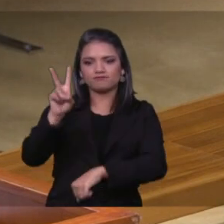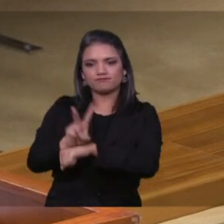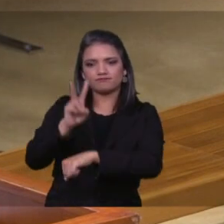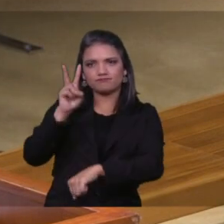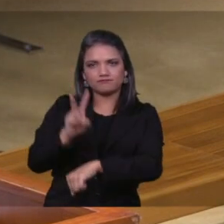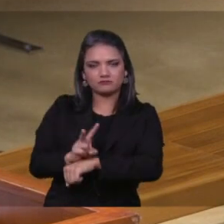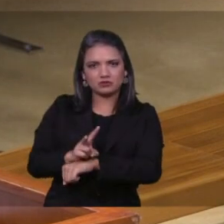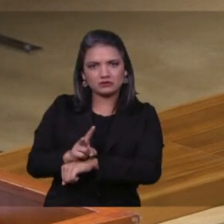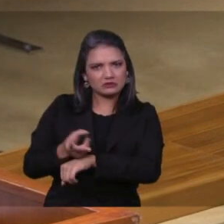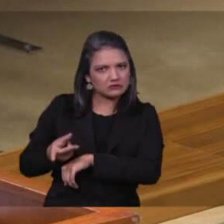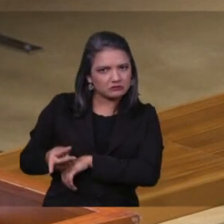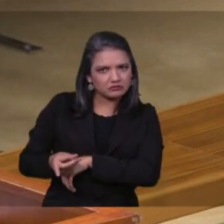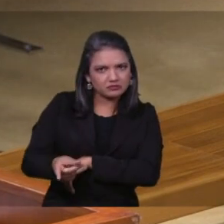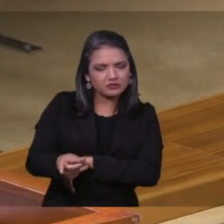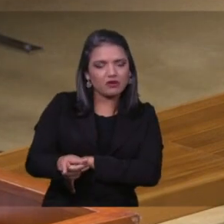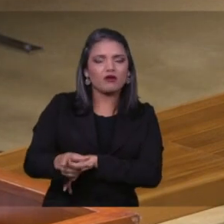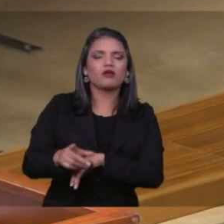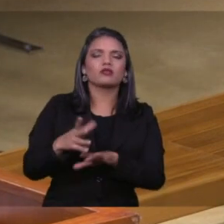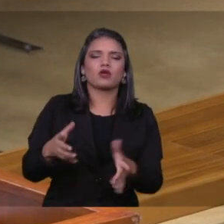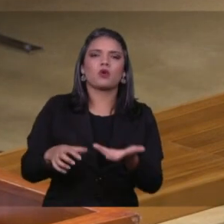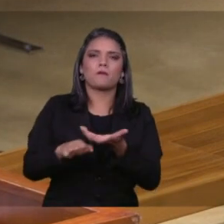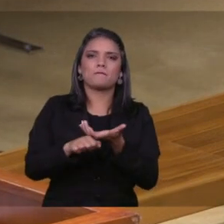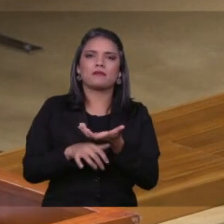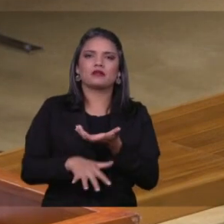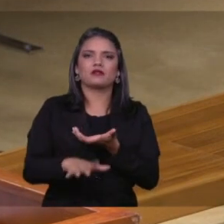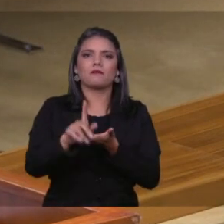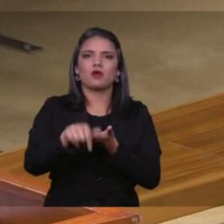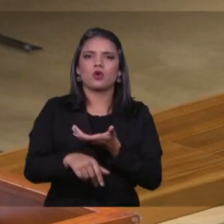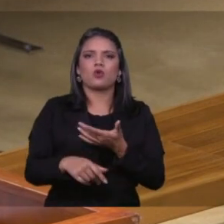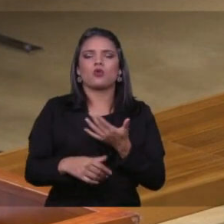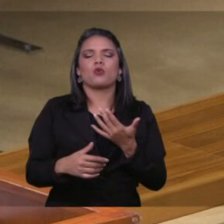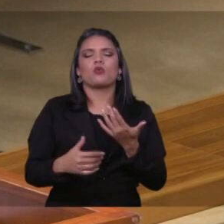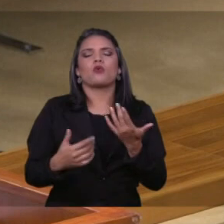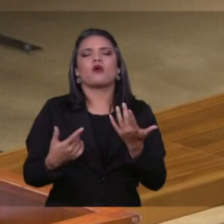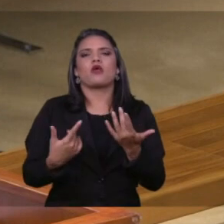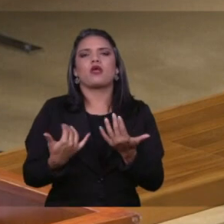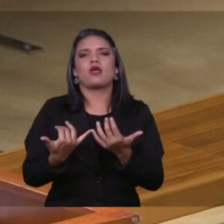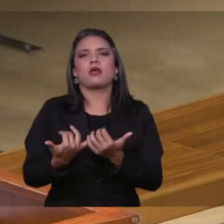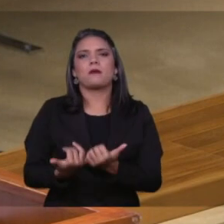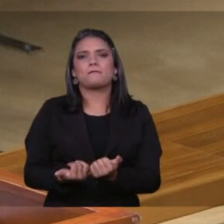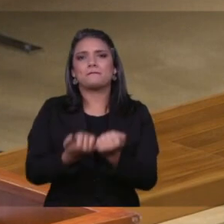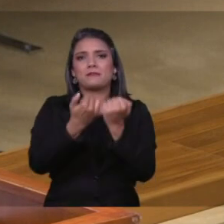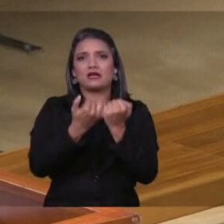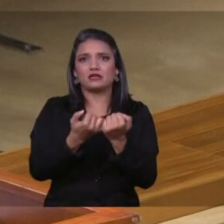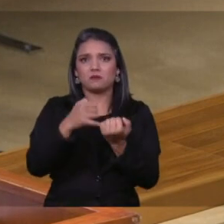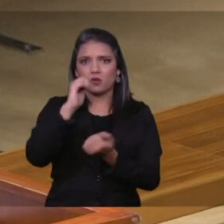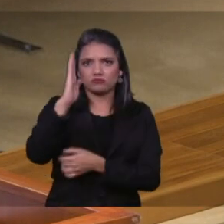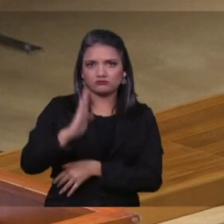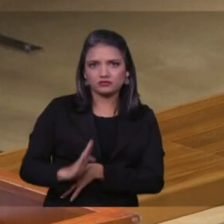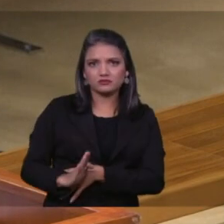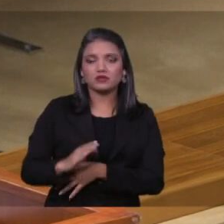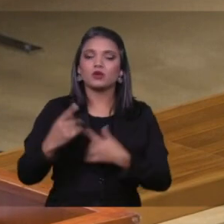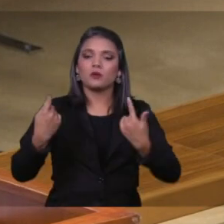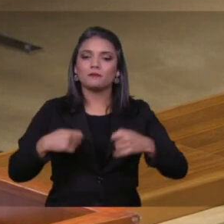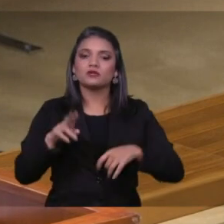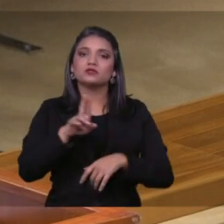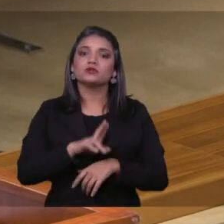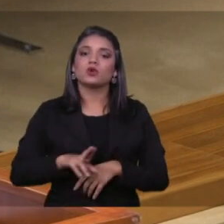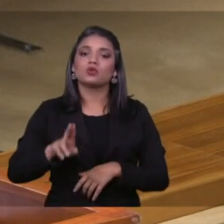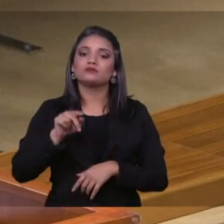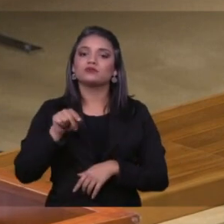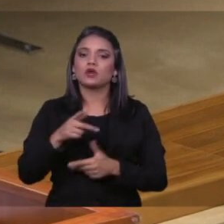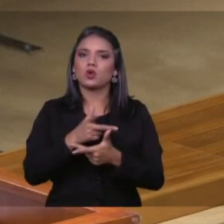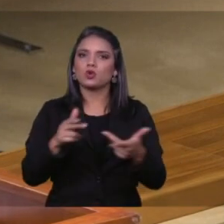o Pantanal é patrimônio nacional, é bom que se diga, e exige a sua utilização dentro de condições